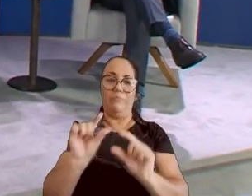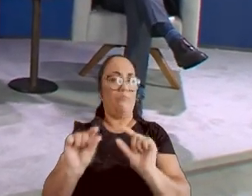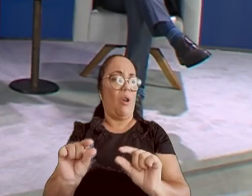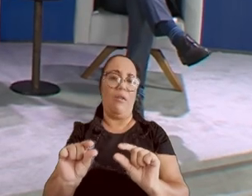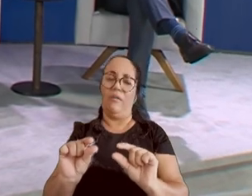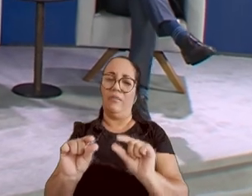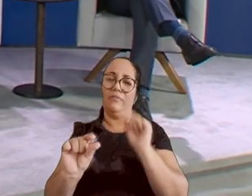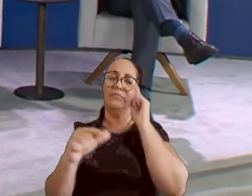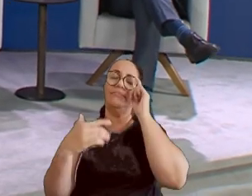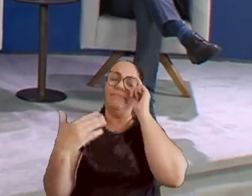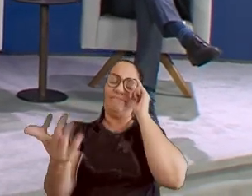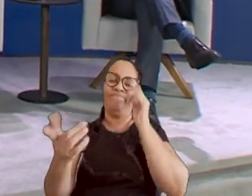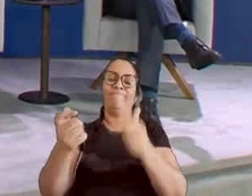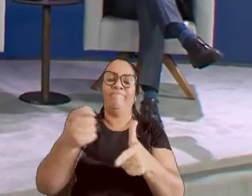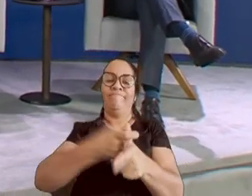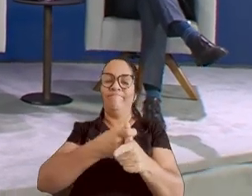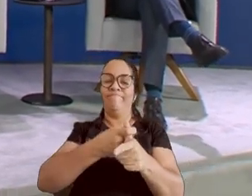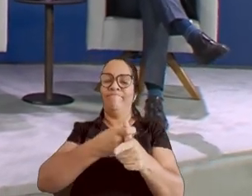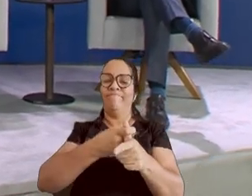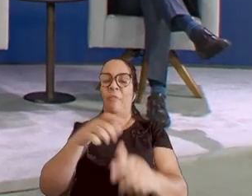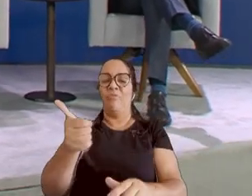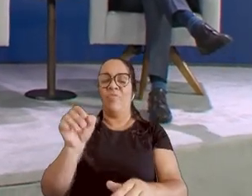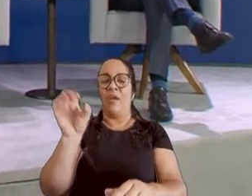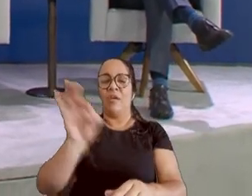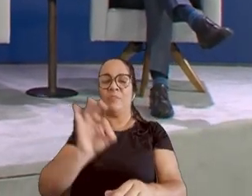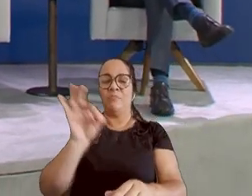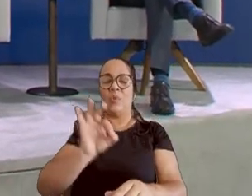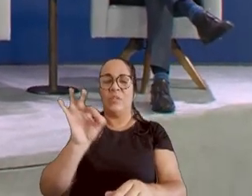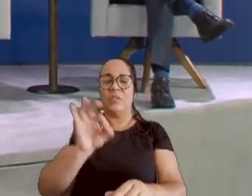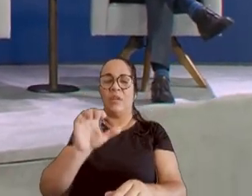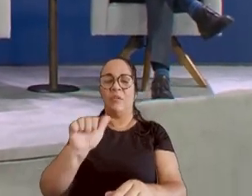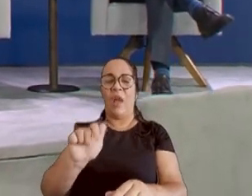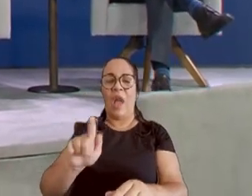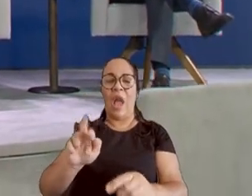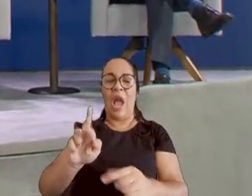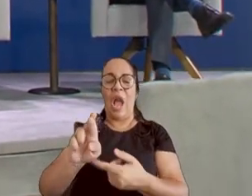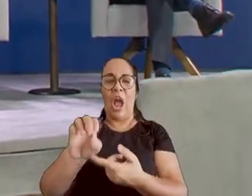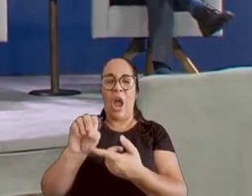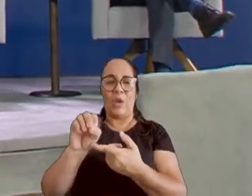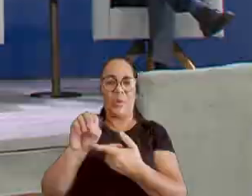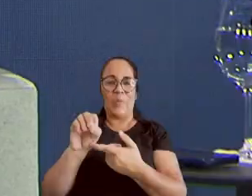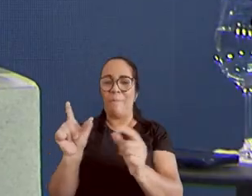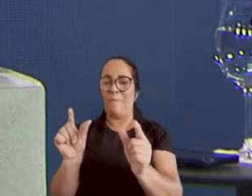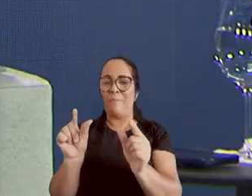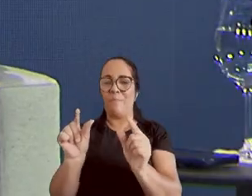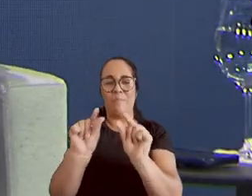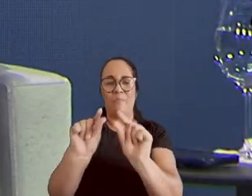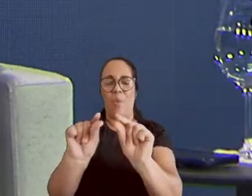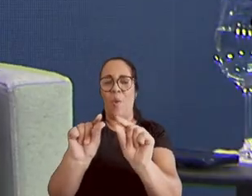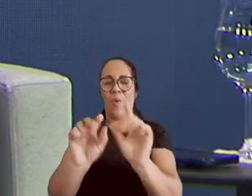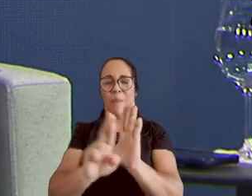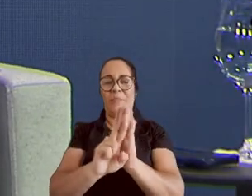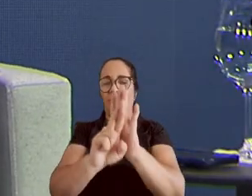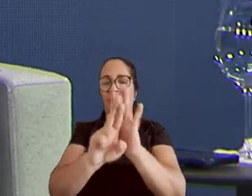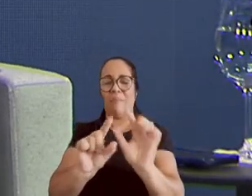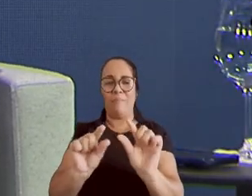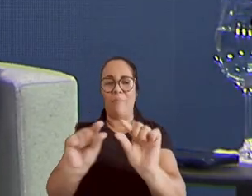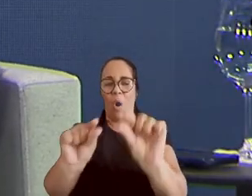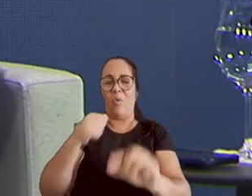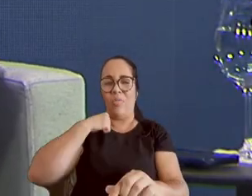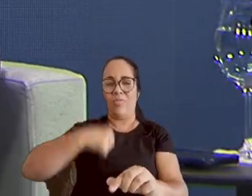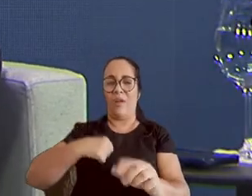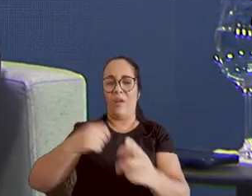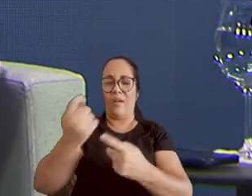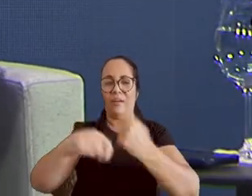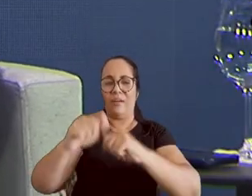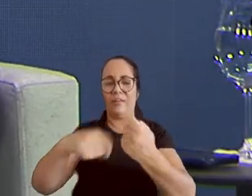menos de 10% também se tirar água indústria e fica realmente muito pequeno então a gente tem outros casamento muito grande né do do potencial do água